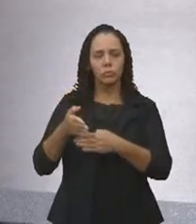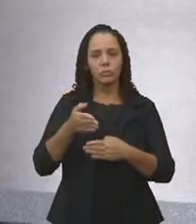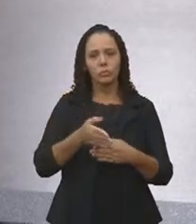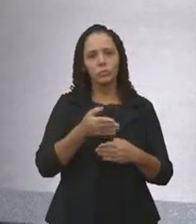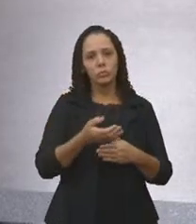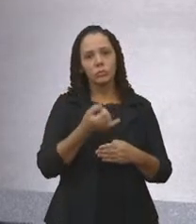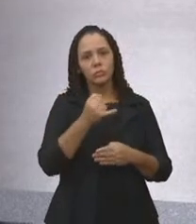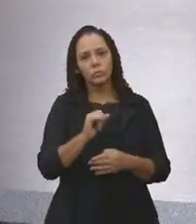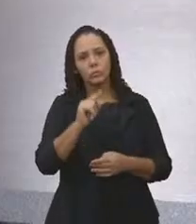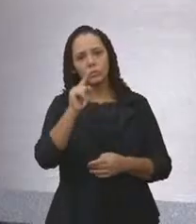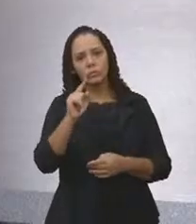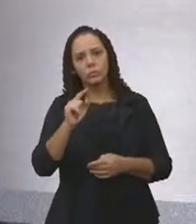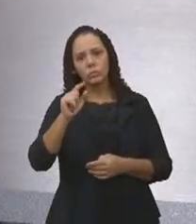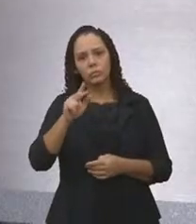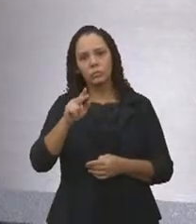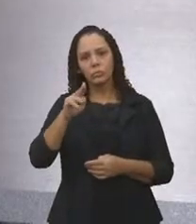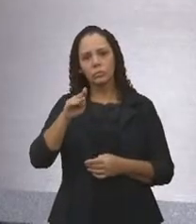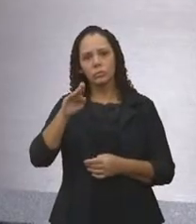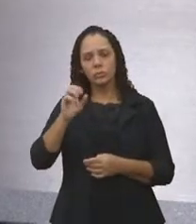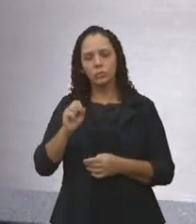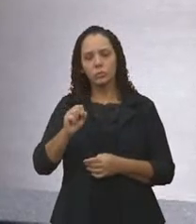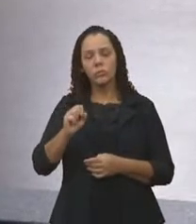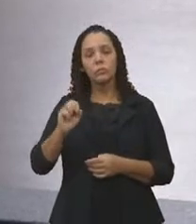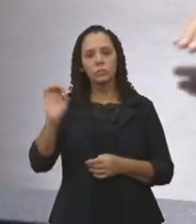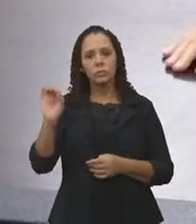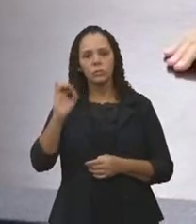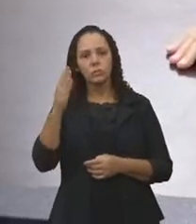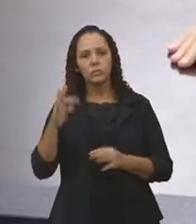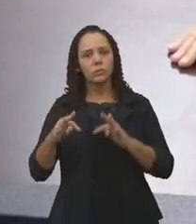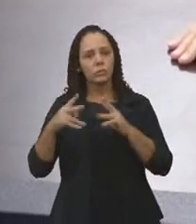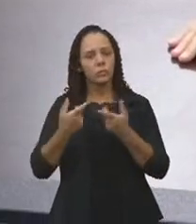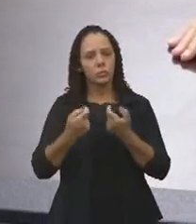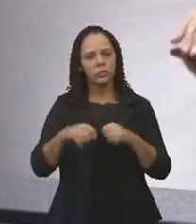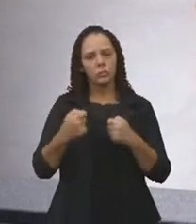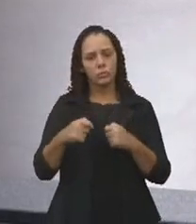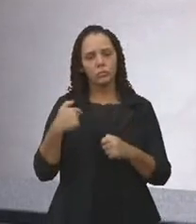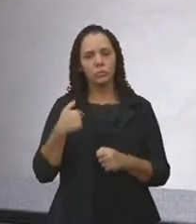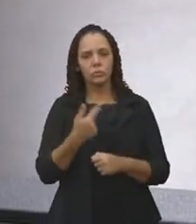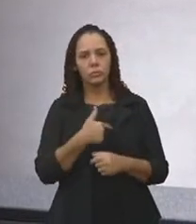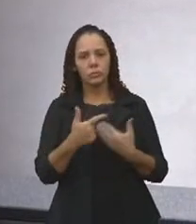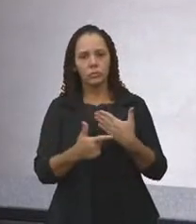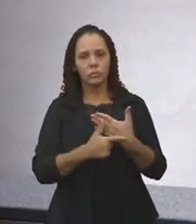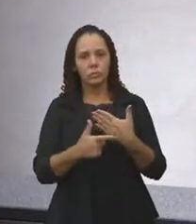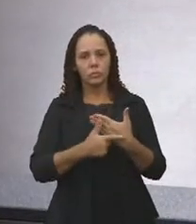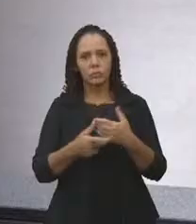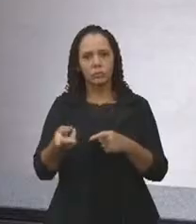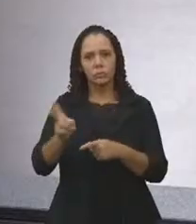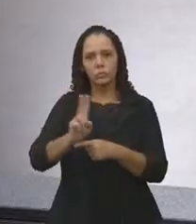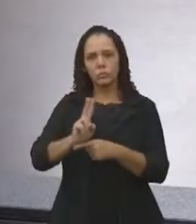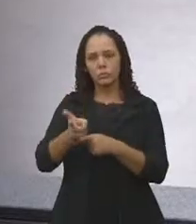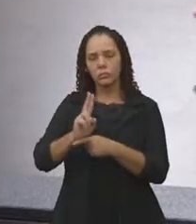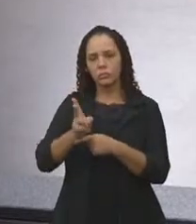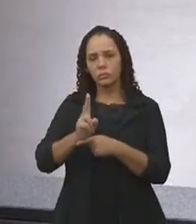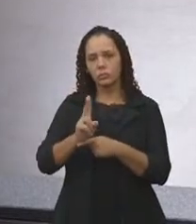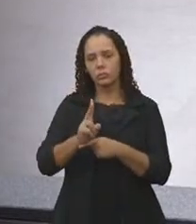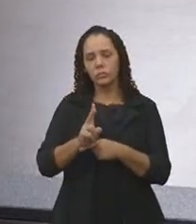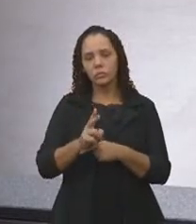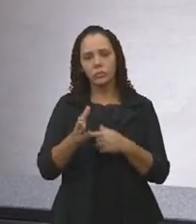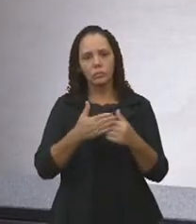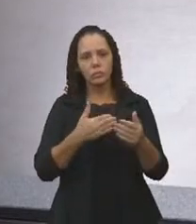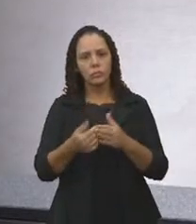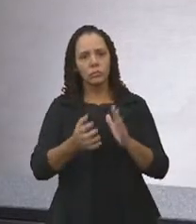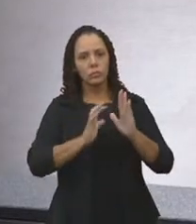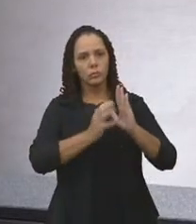posto funciona, todos os postos têm que funcionar. Aí cabe a nós, vereadores, fiscalizar, é o nosso papel dentro dessa casa, né? Independente de partido A e